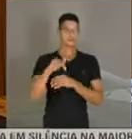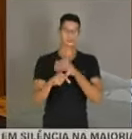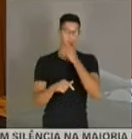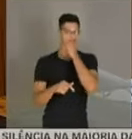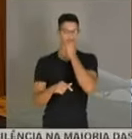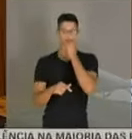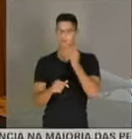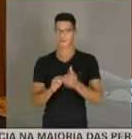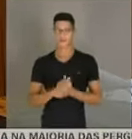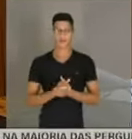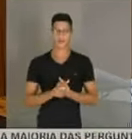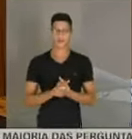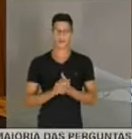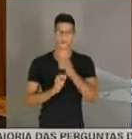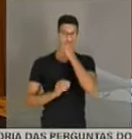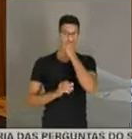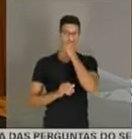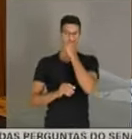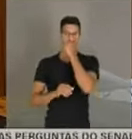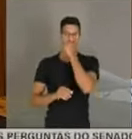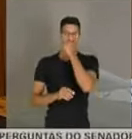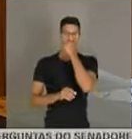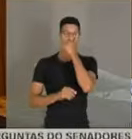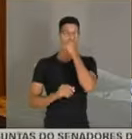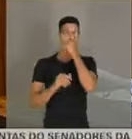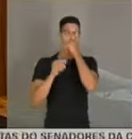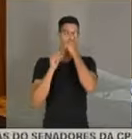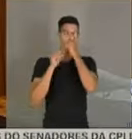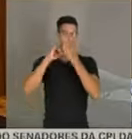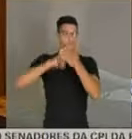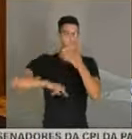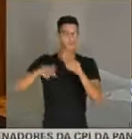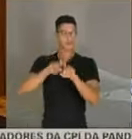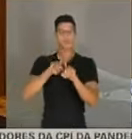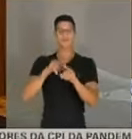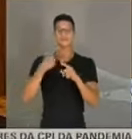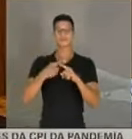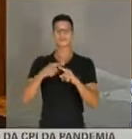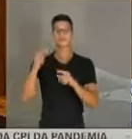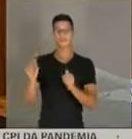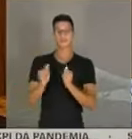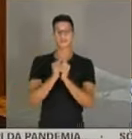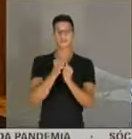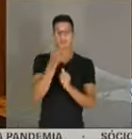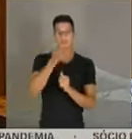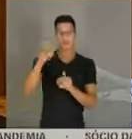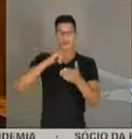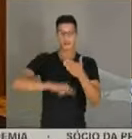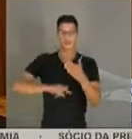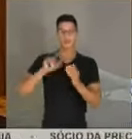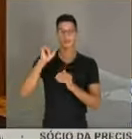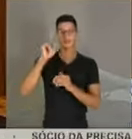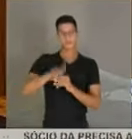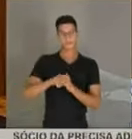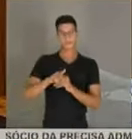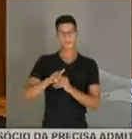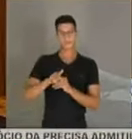o governo federal também. Junto com este documento, vamos ao próximo, porque ele vem junto com outro documento, que